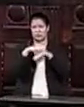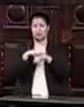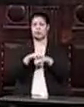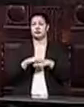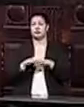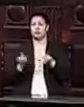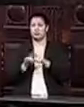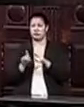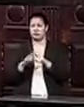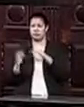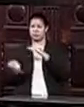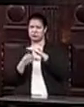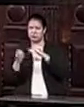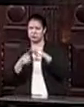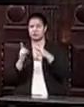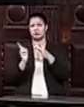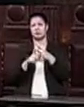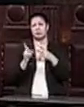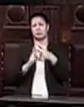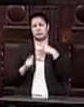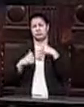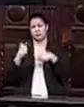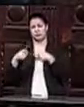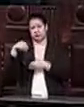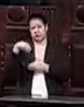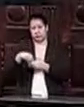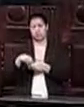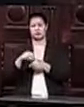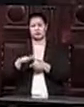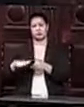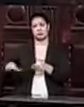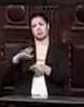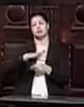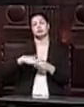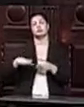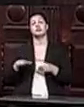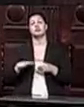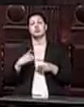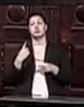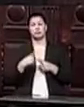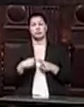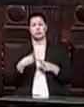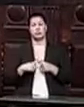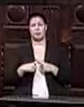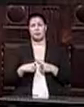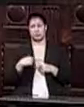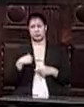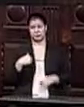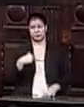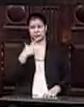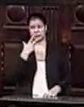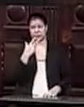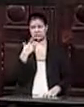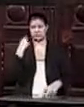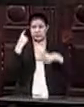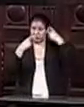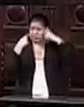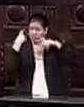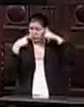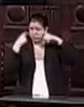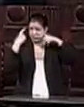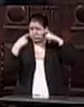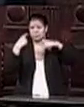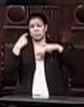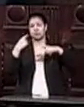empreendedores e trabalhadores desse setor e suas entidades representativas, vem manifestando preocupação